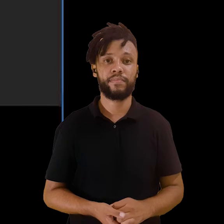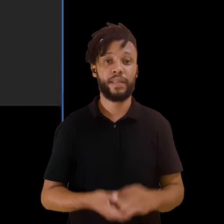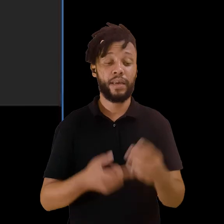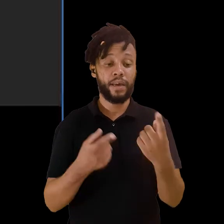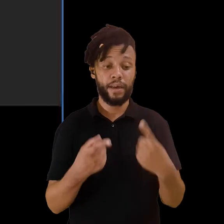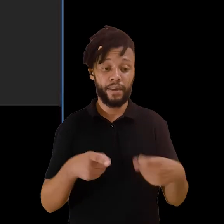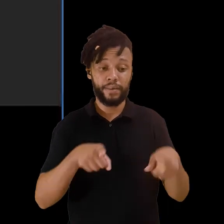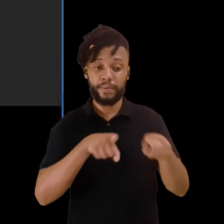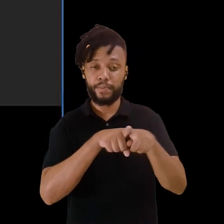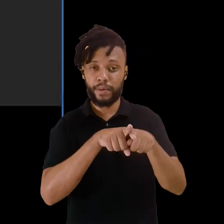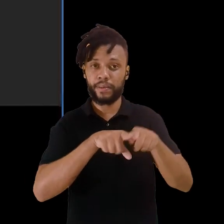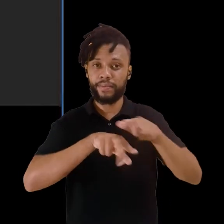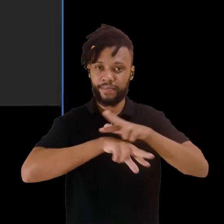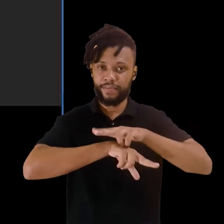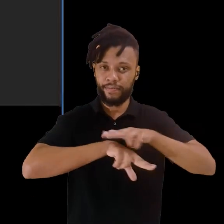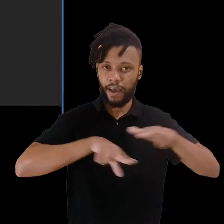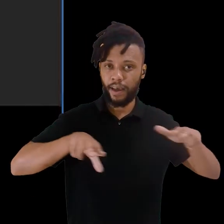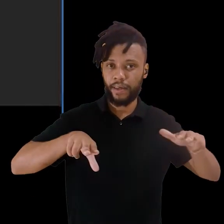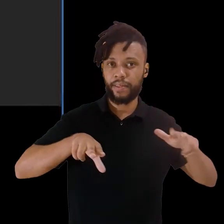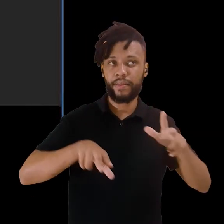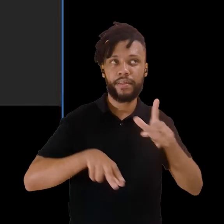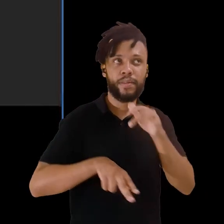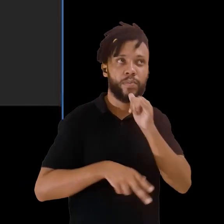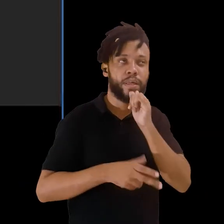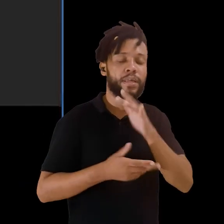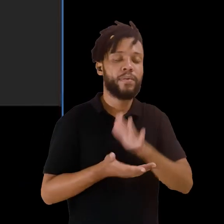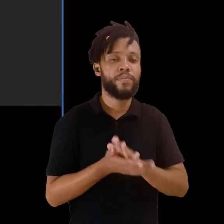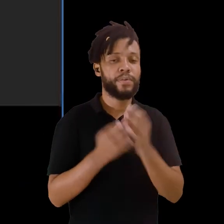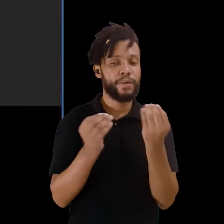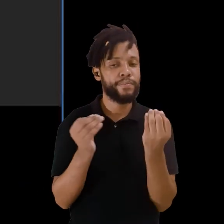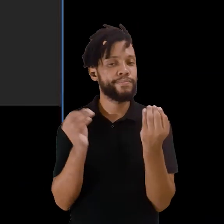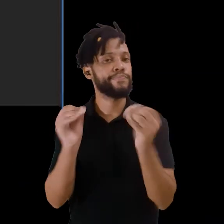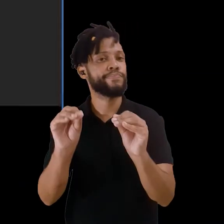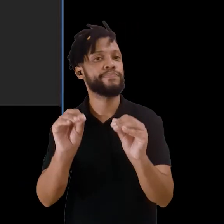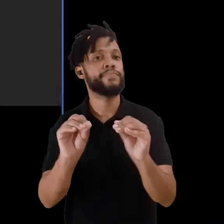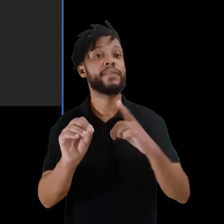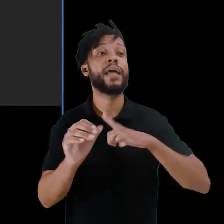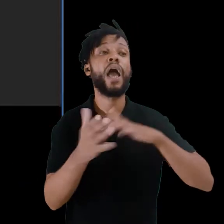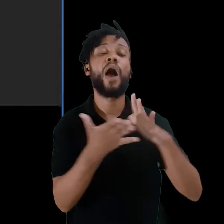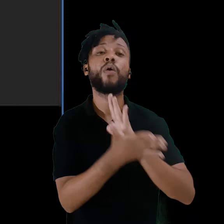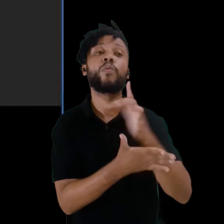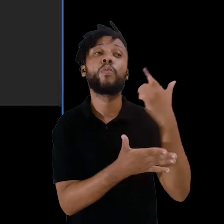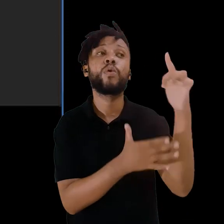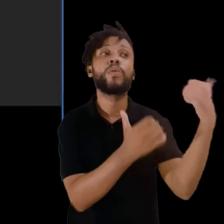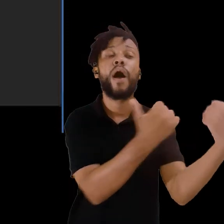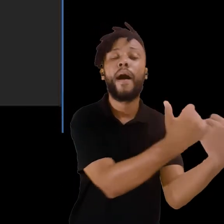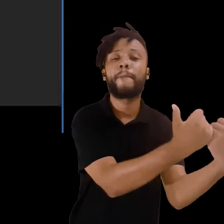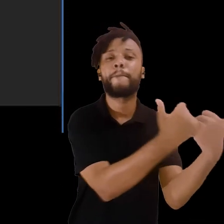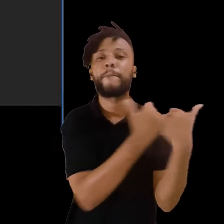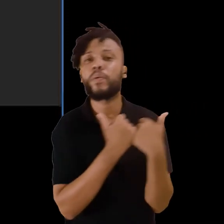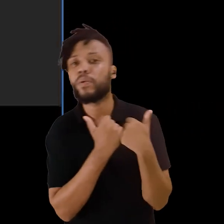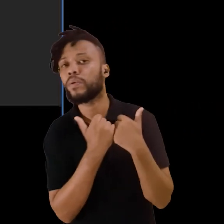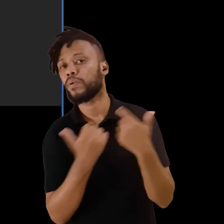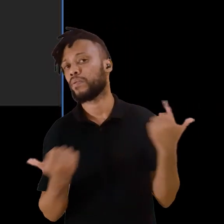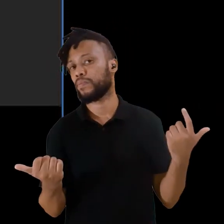As parcerias, no caso de você ter algum apoiador, né, ou alguma